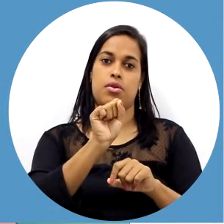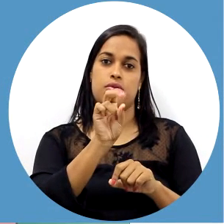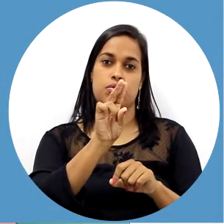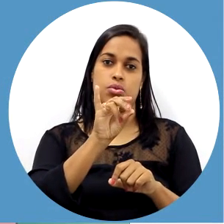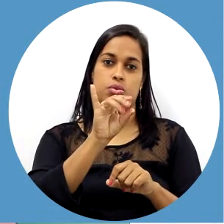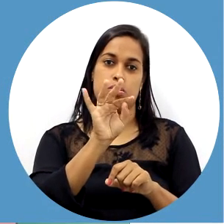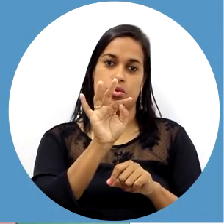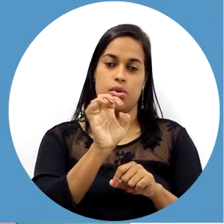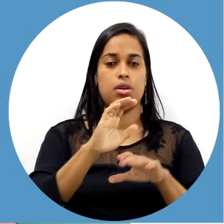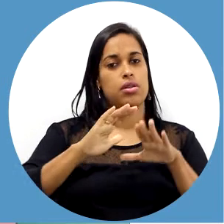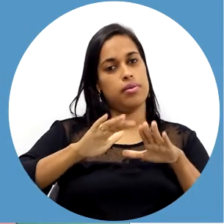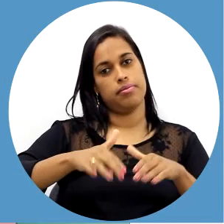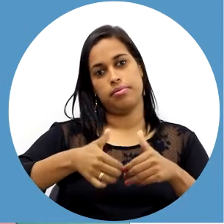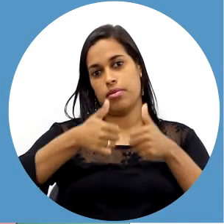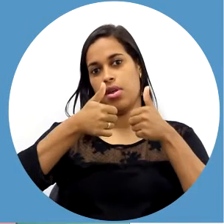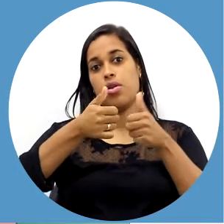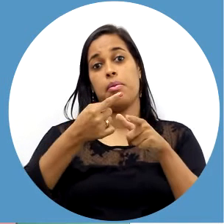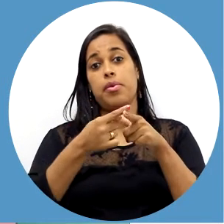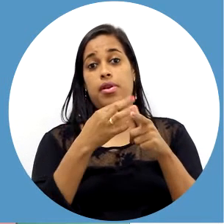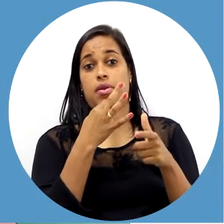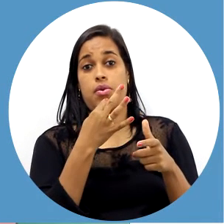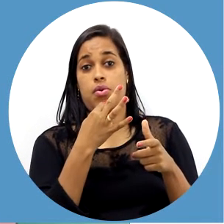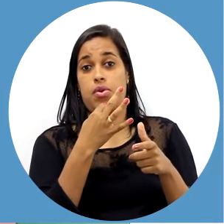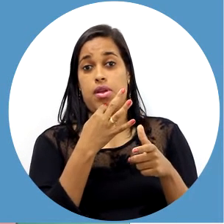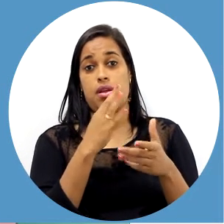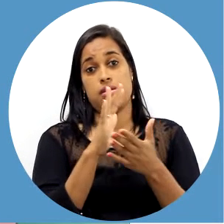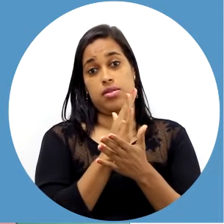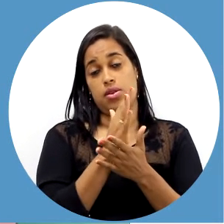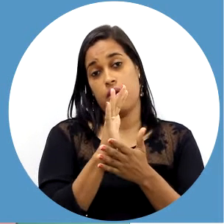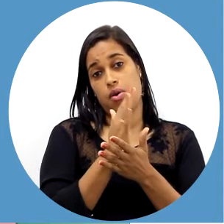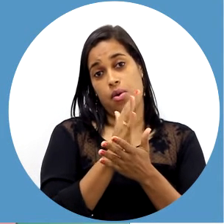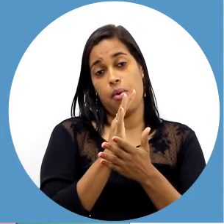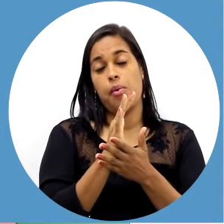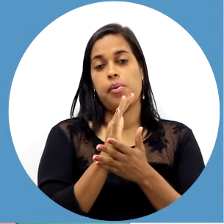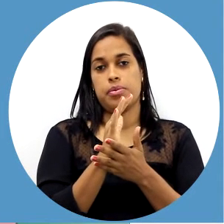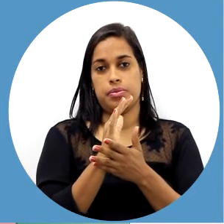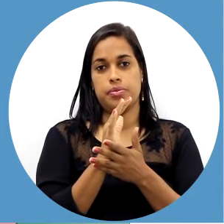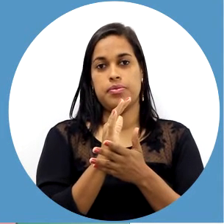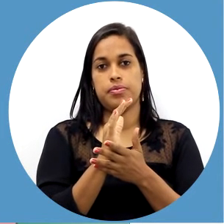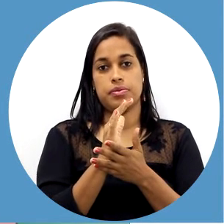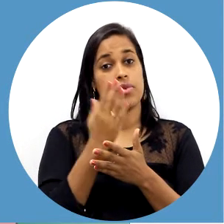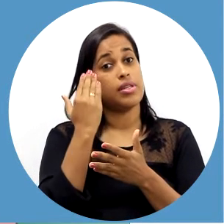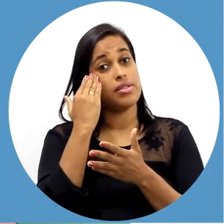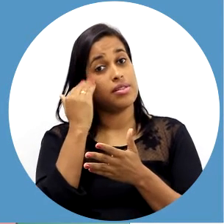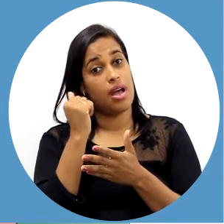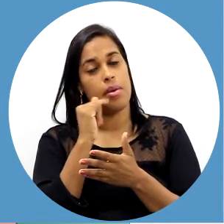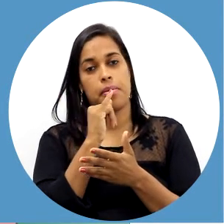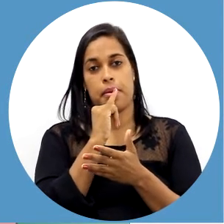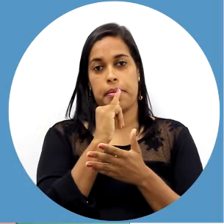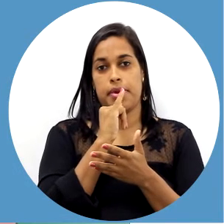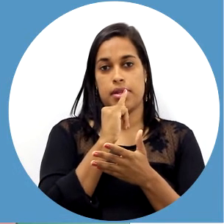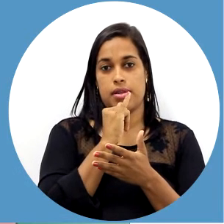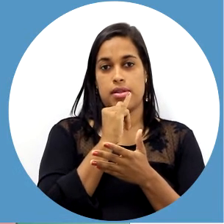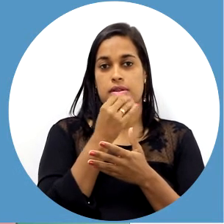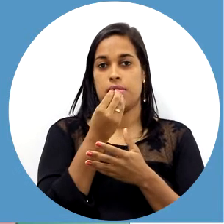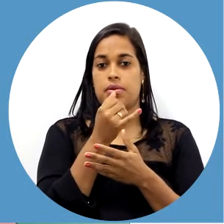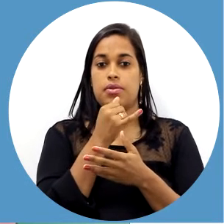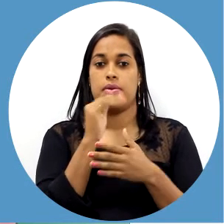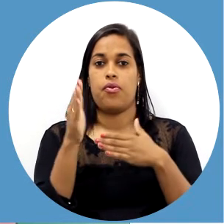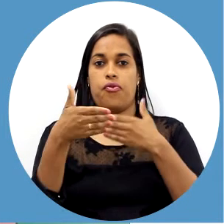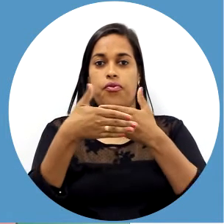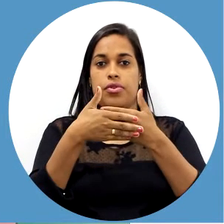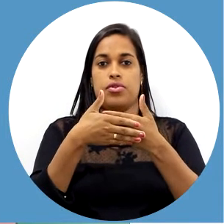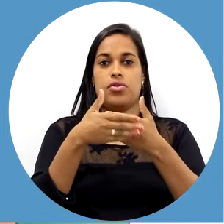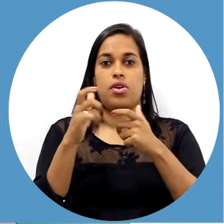o switch, ele já é melhor, porque ele conhece o endereçamento das máquinas, ele sabe, ele pode fechar